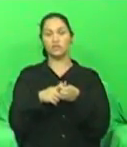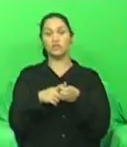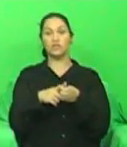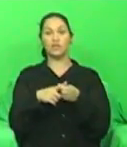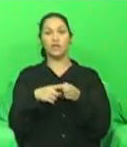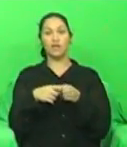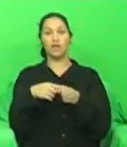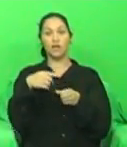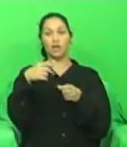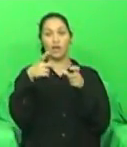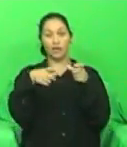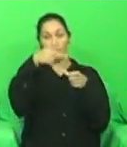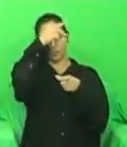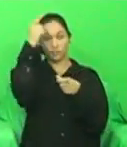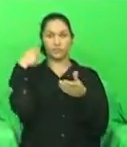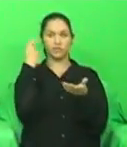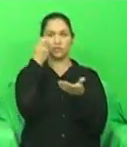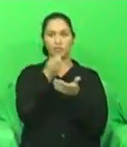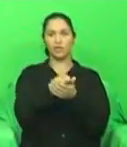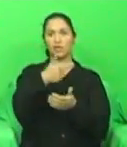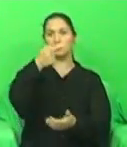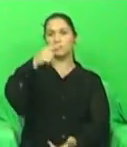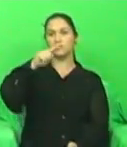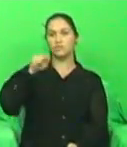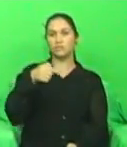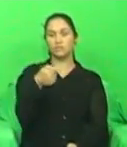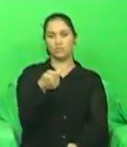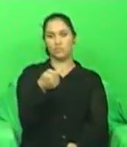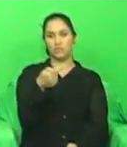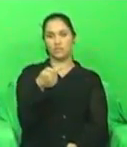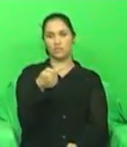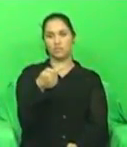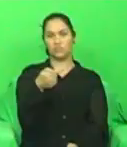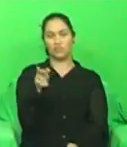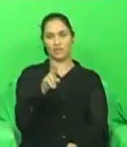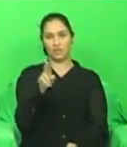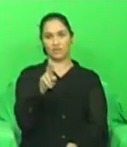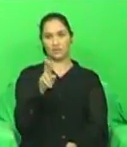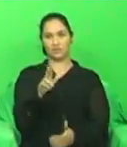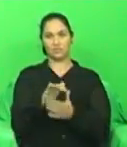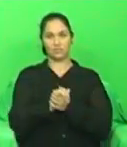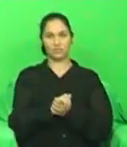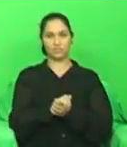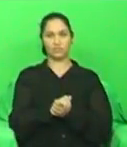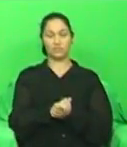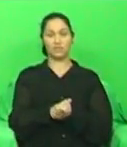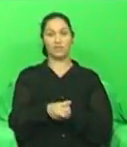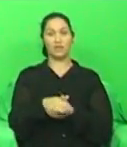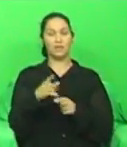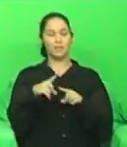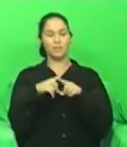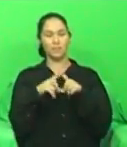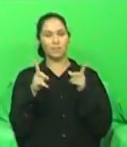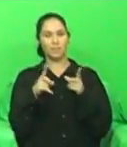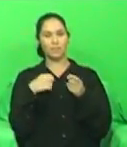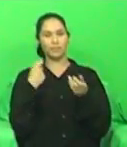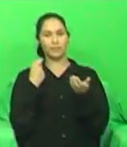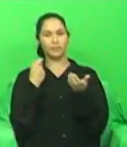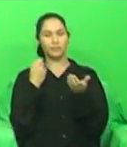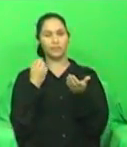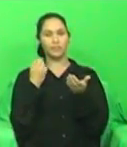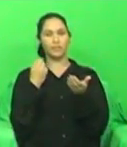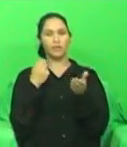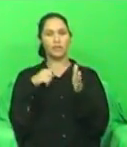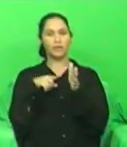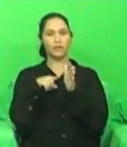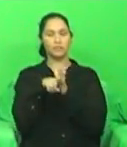de empresas no estado e isso custo mínimo três mil e oitocentos reais por um por um